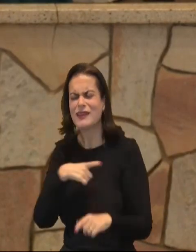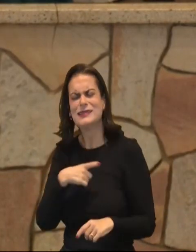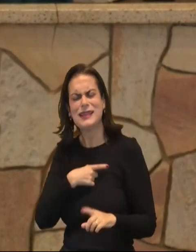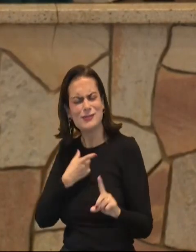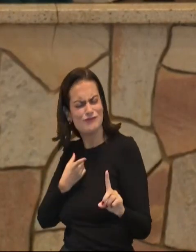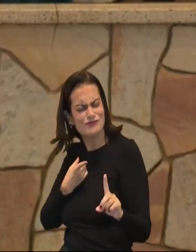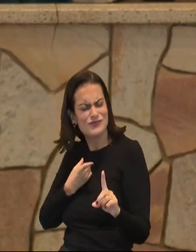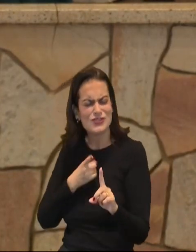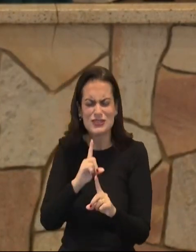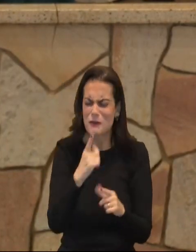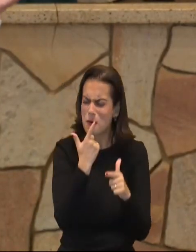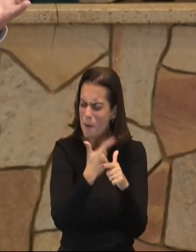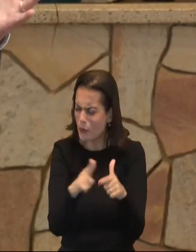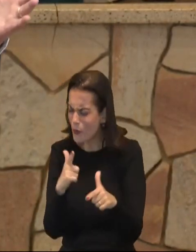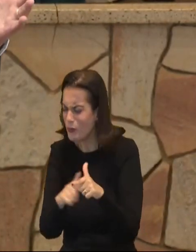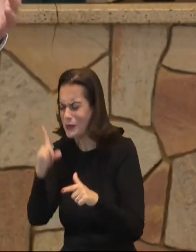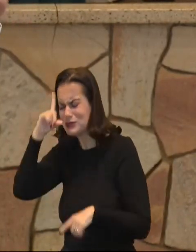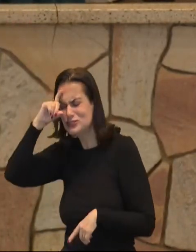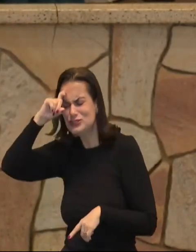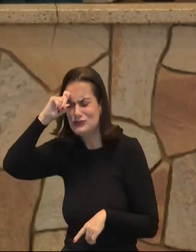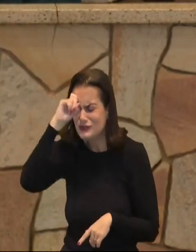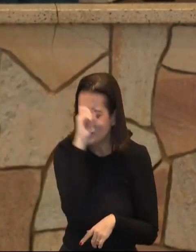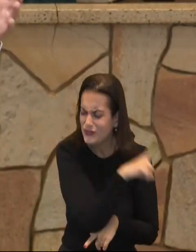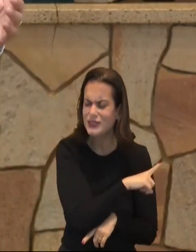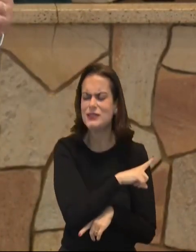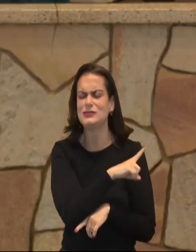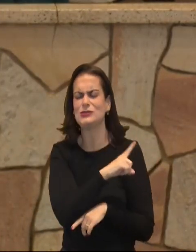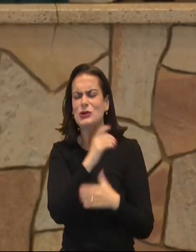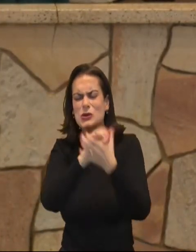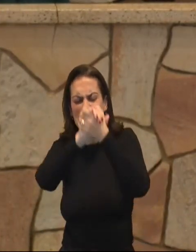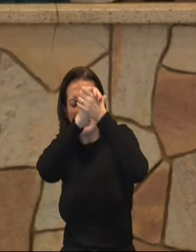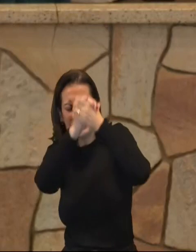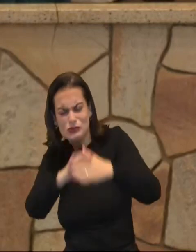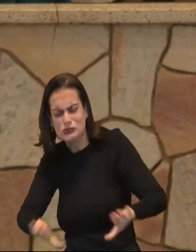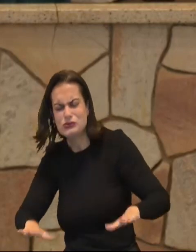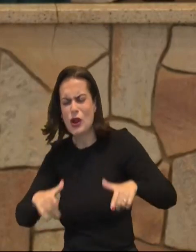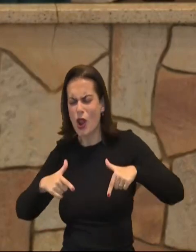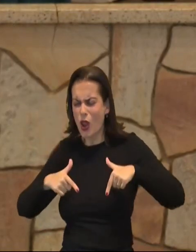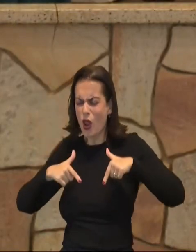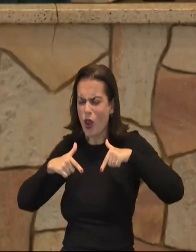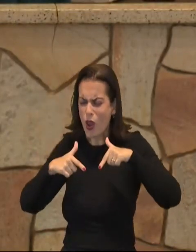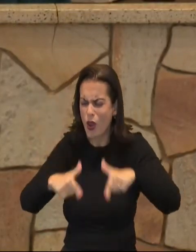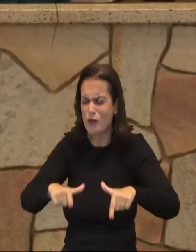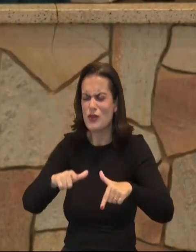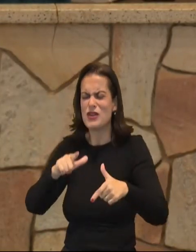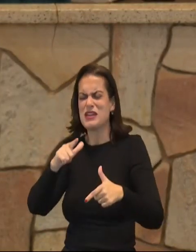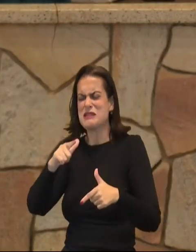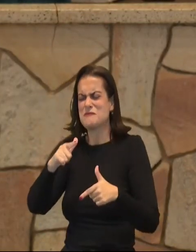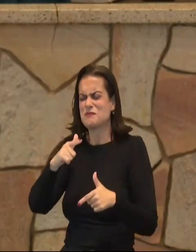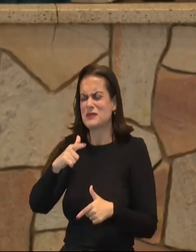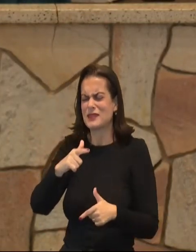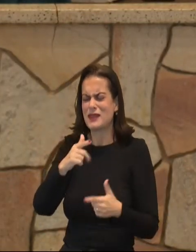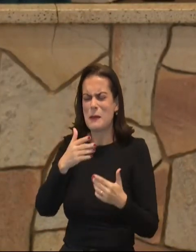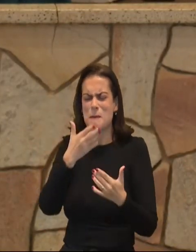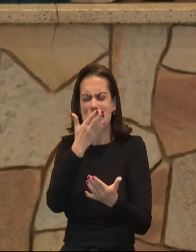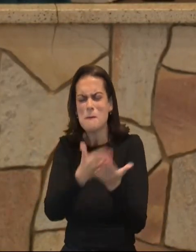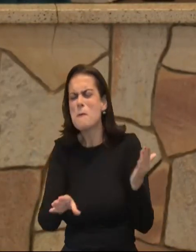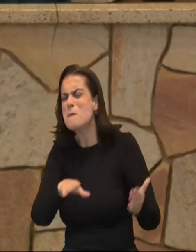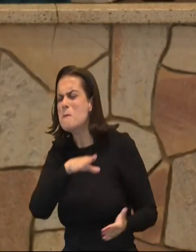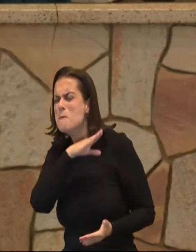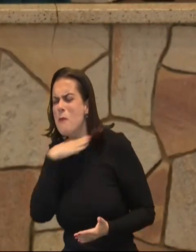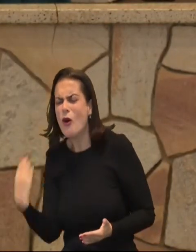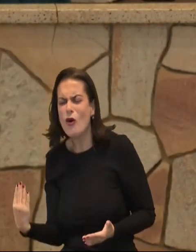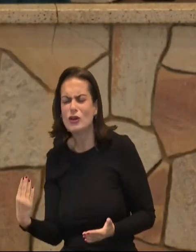situações difíceis, Pai, de separação, de luto, Senhor, que esses Teus filhos e que